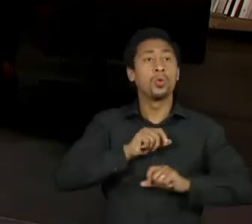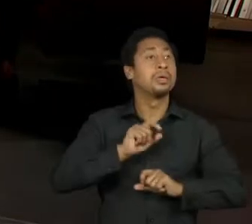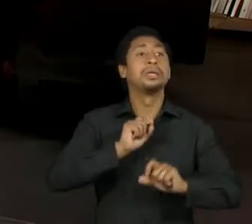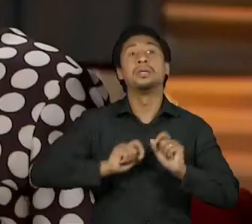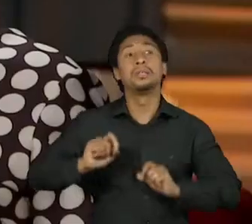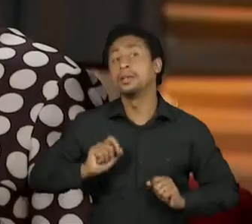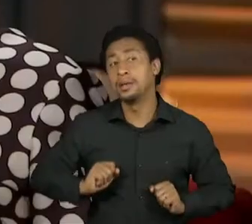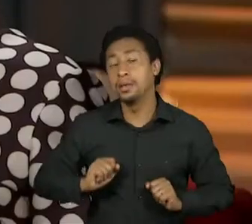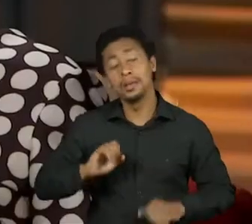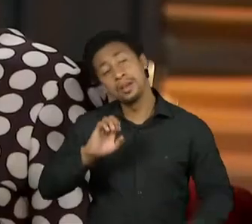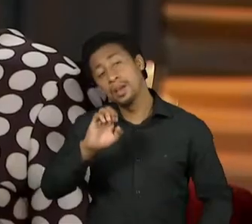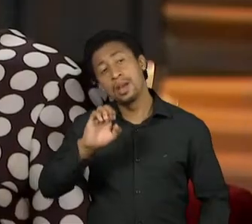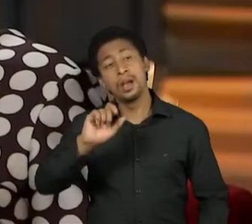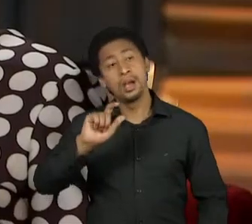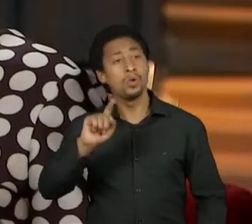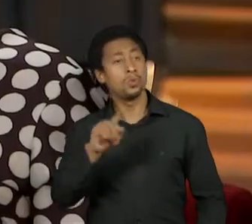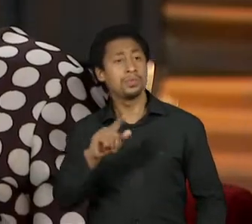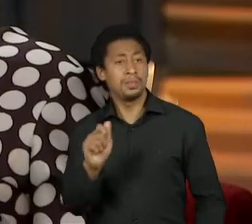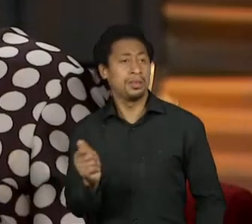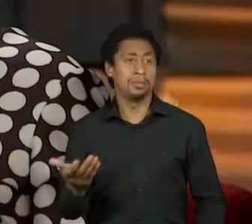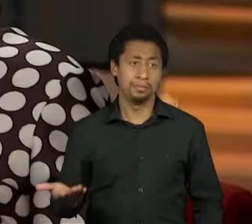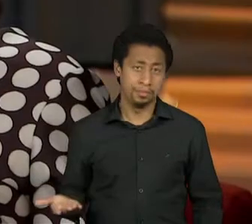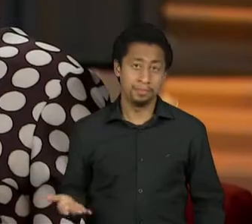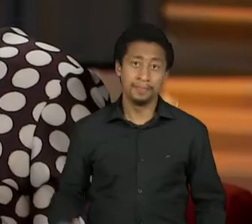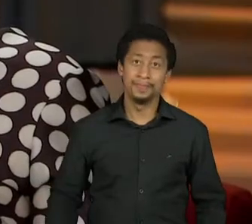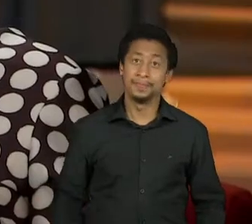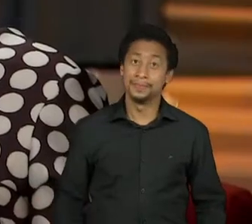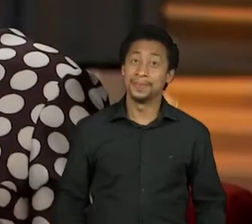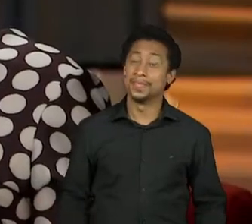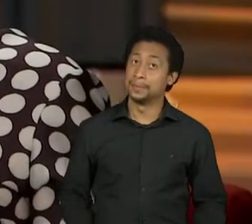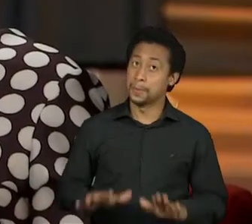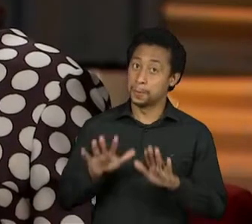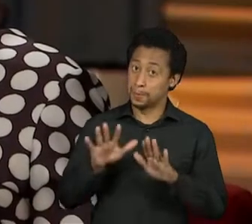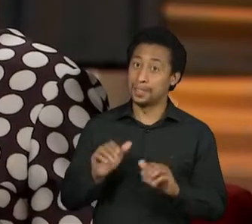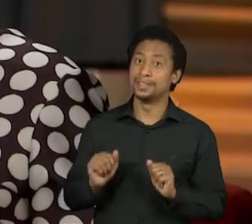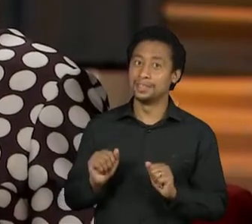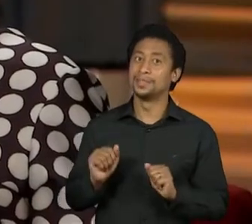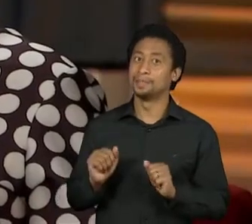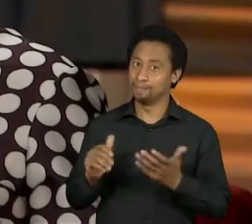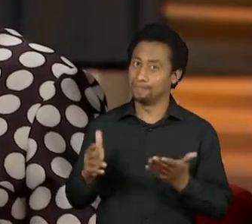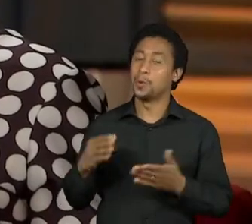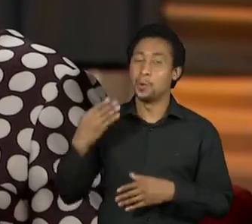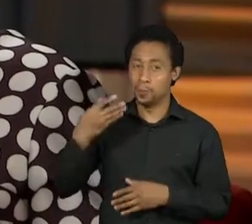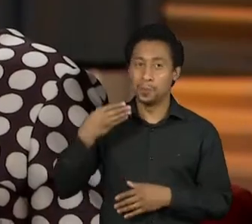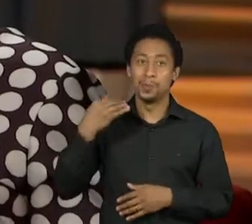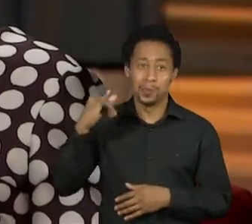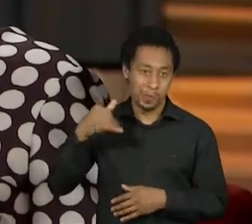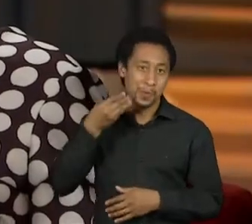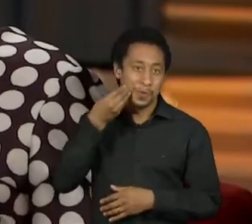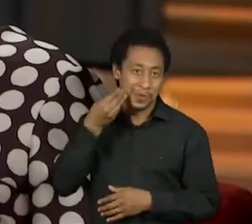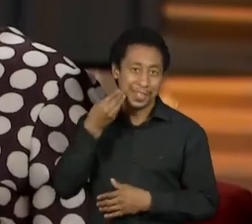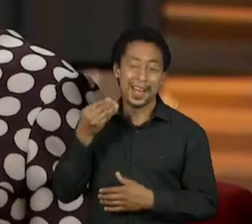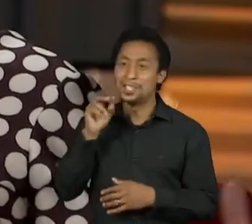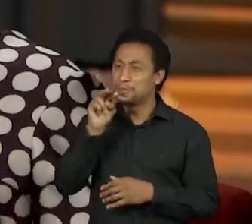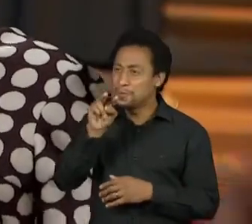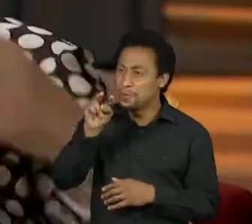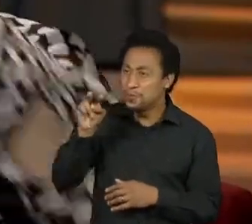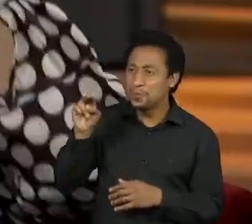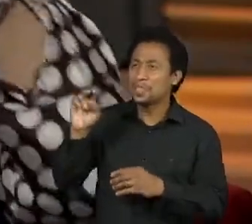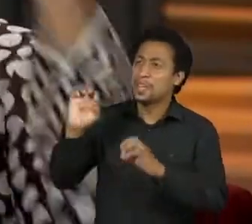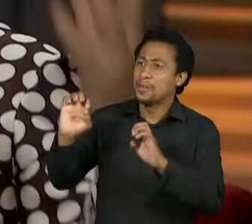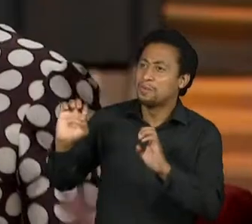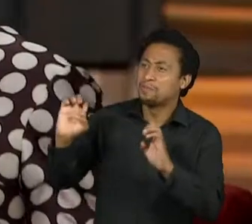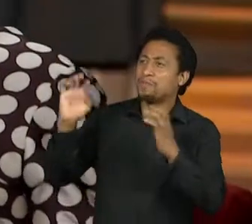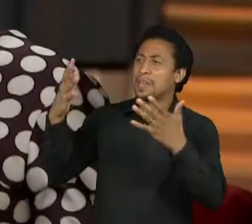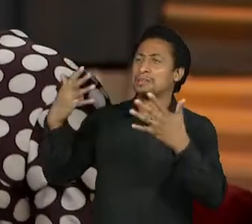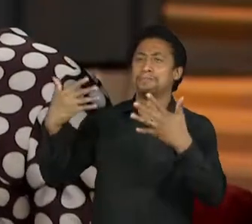viu né Eu acho que a gente teve a chance de ver espetáculo deslumbrante né com grandes a